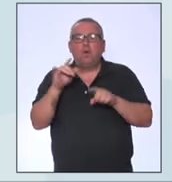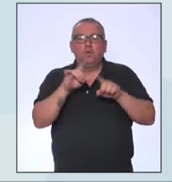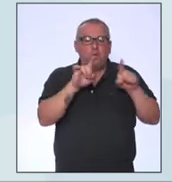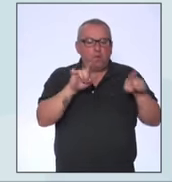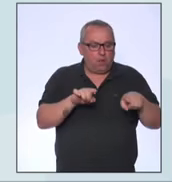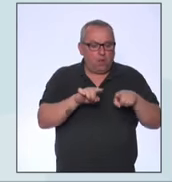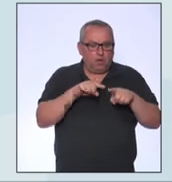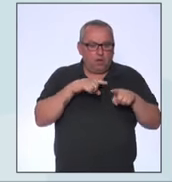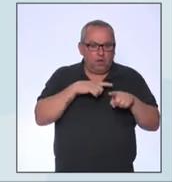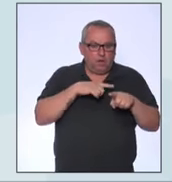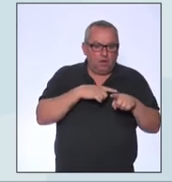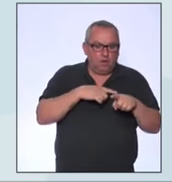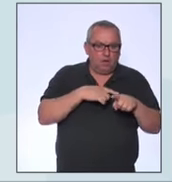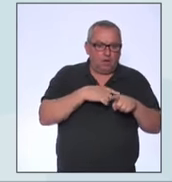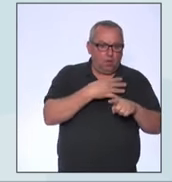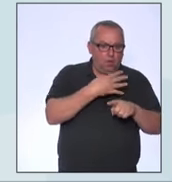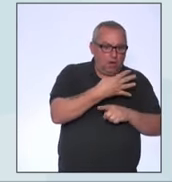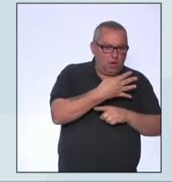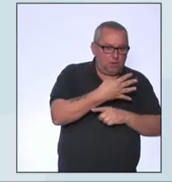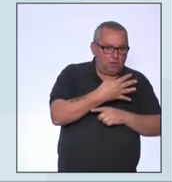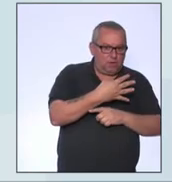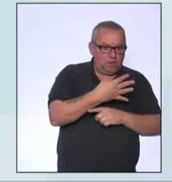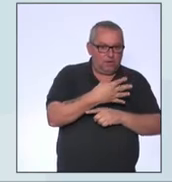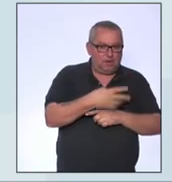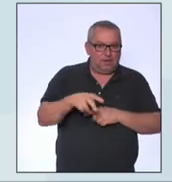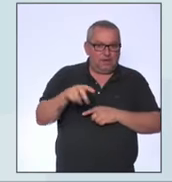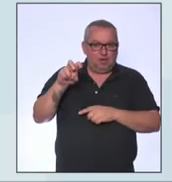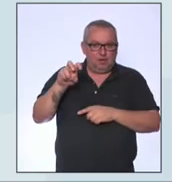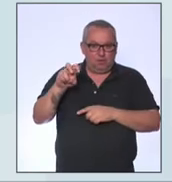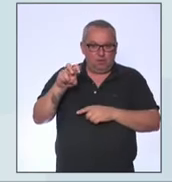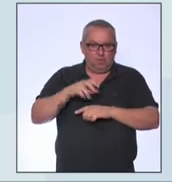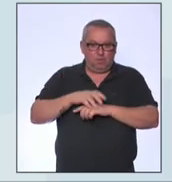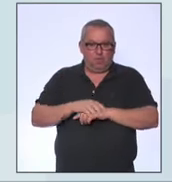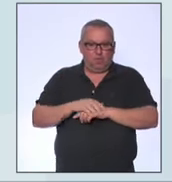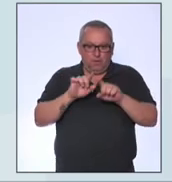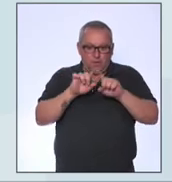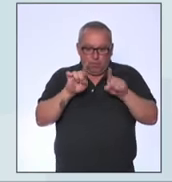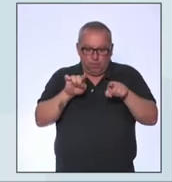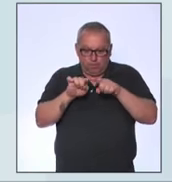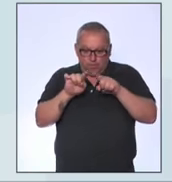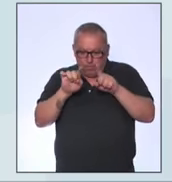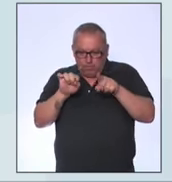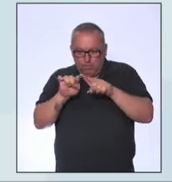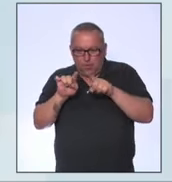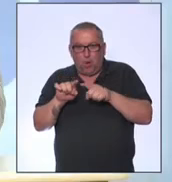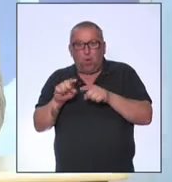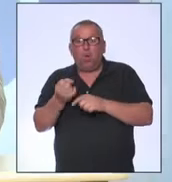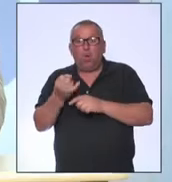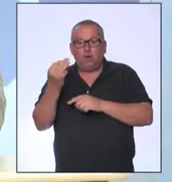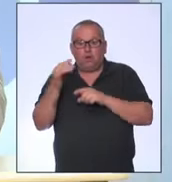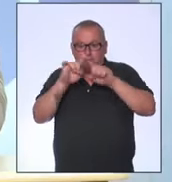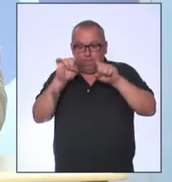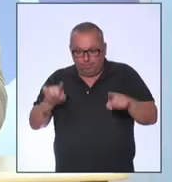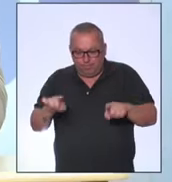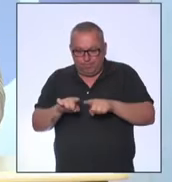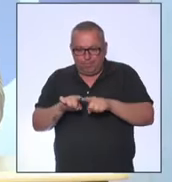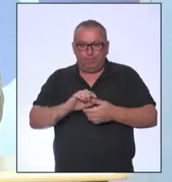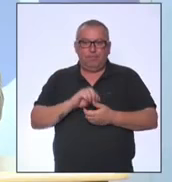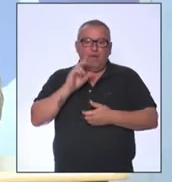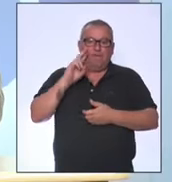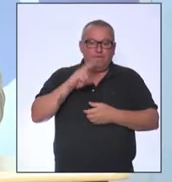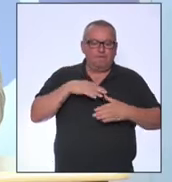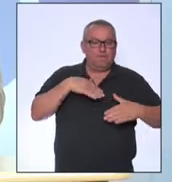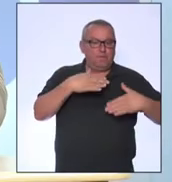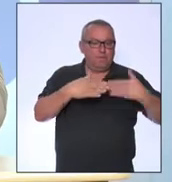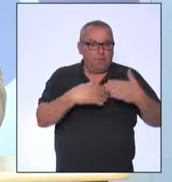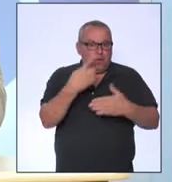terão a figura 4 e a figura 5? Então, prestem bem atenção na sequência aí e